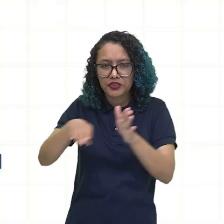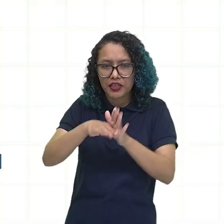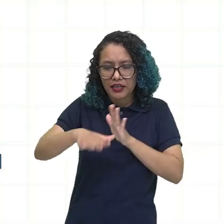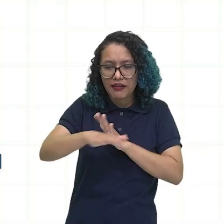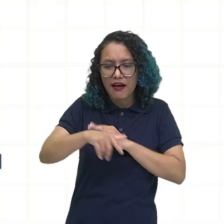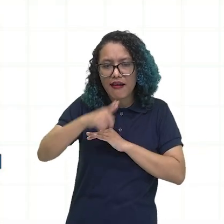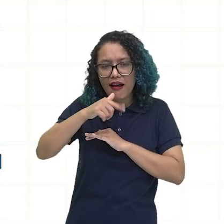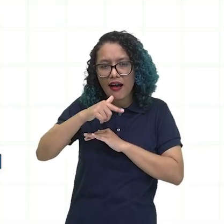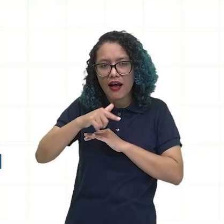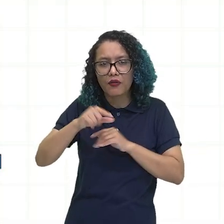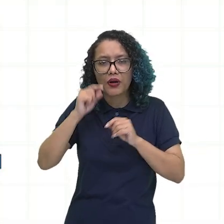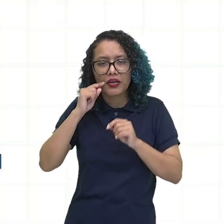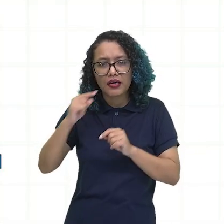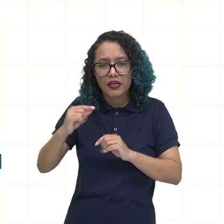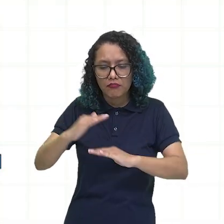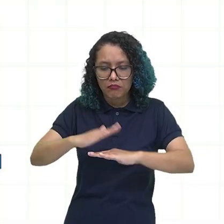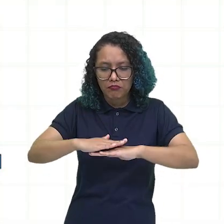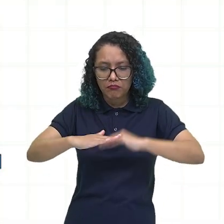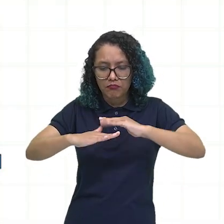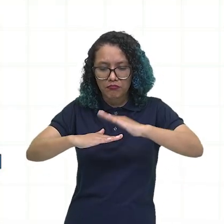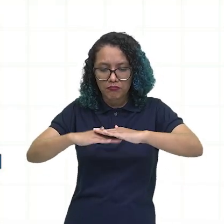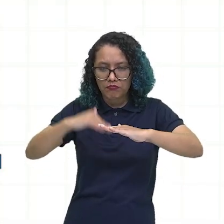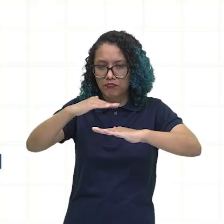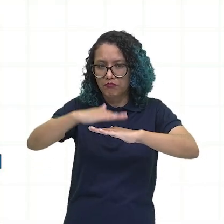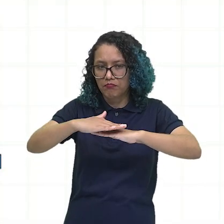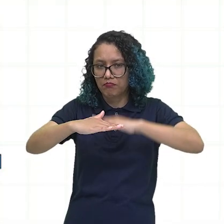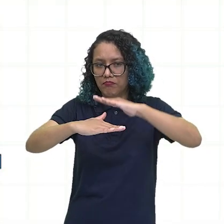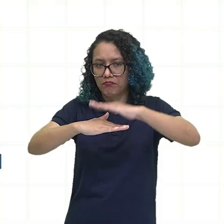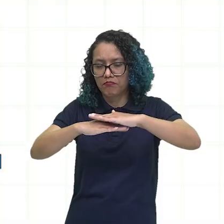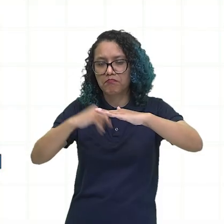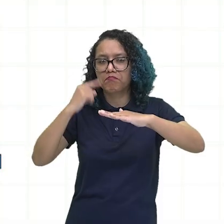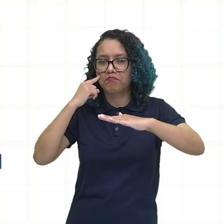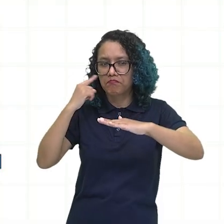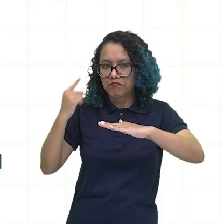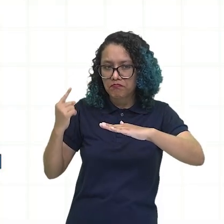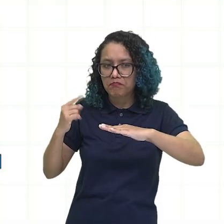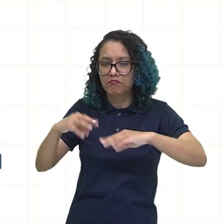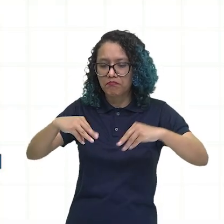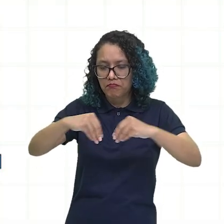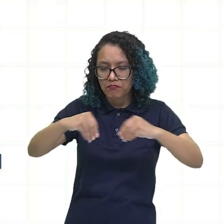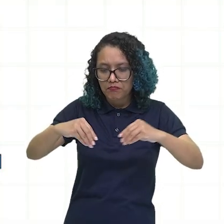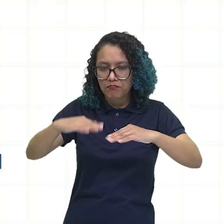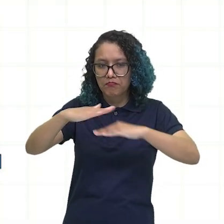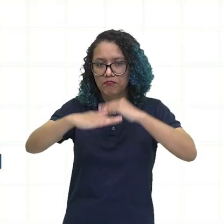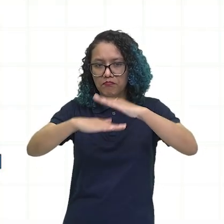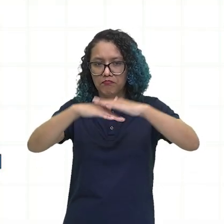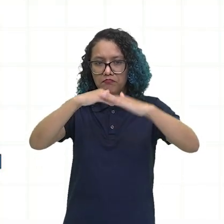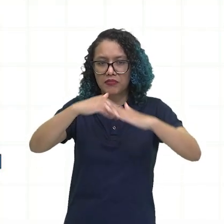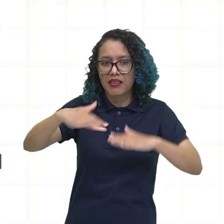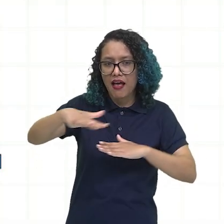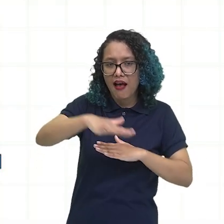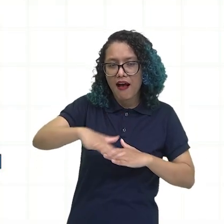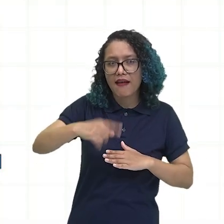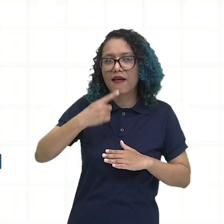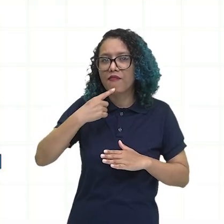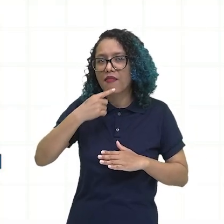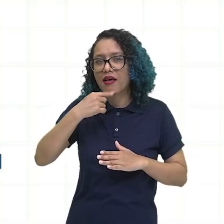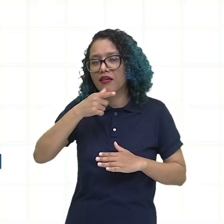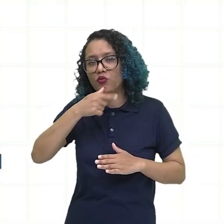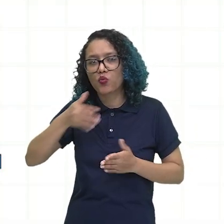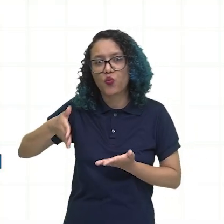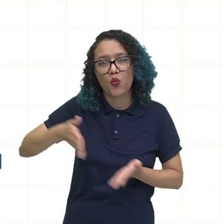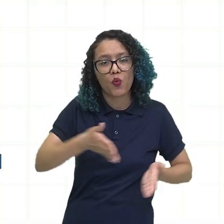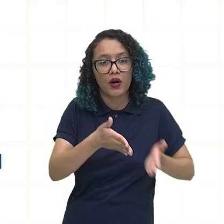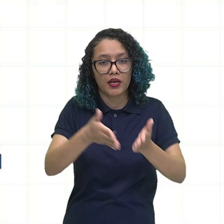se depositando, formando camadas ao longo, né, da calha dos rios, certo? Por isso que